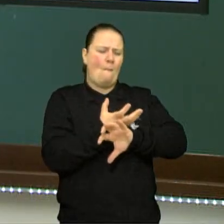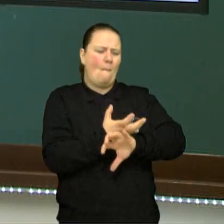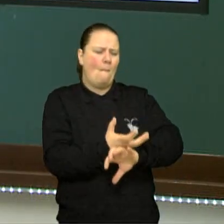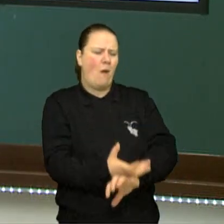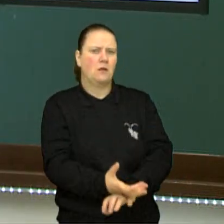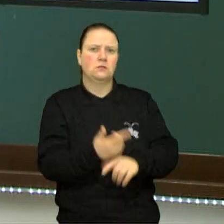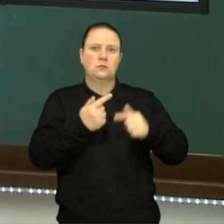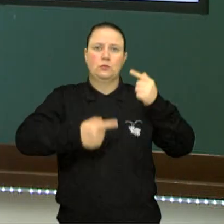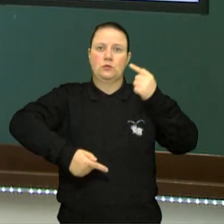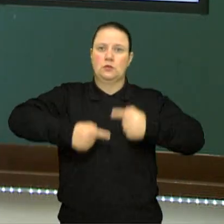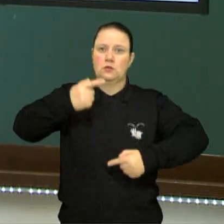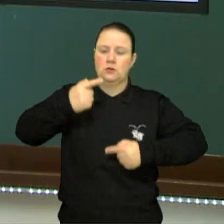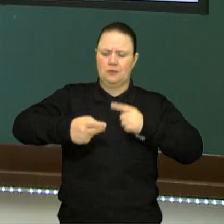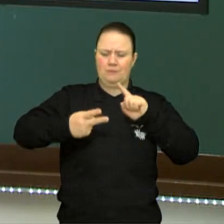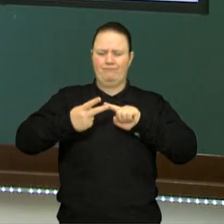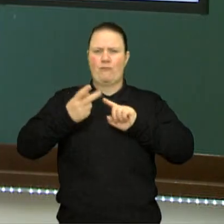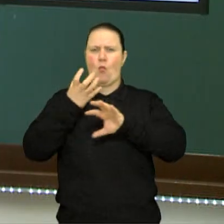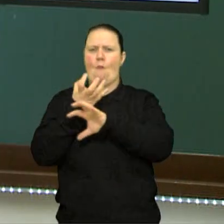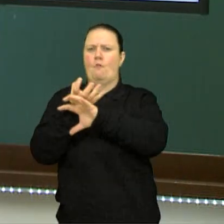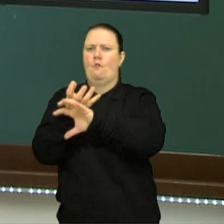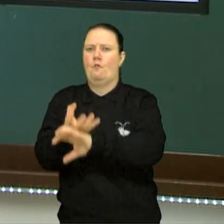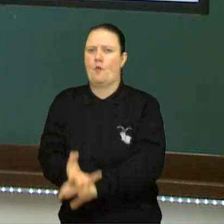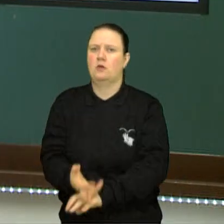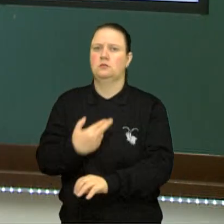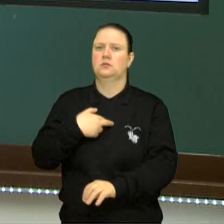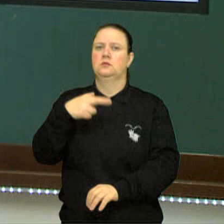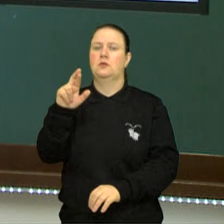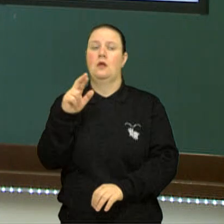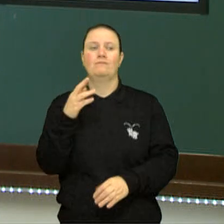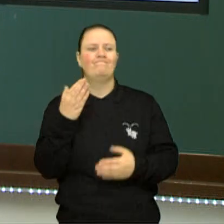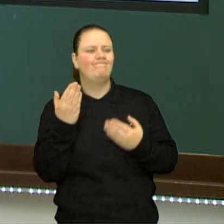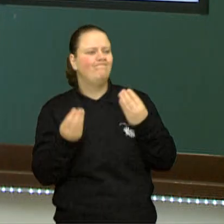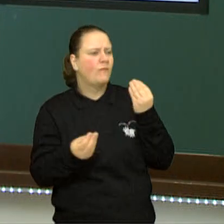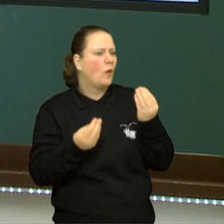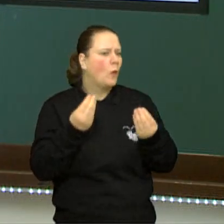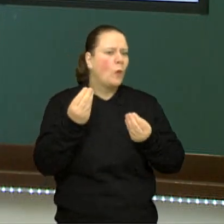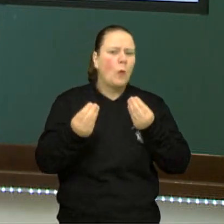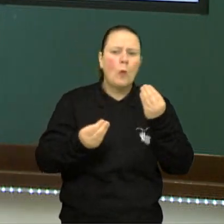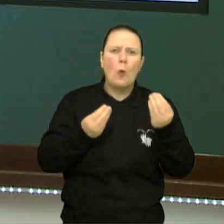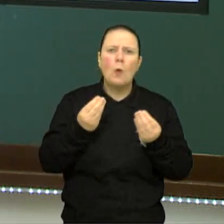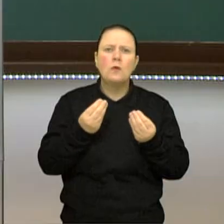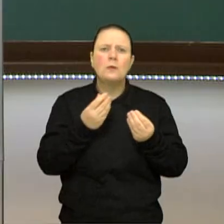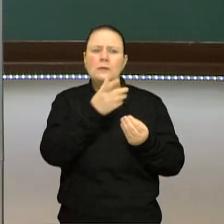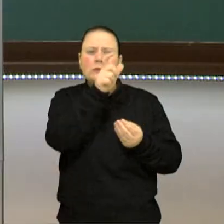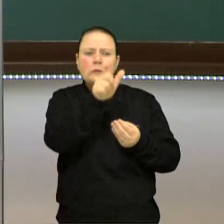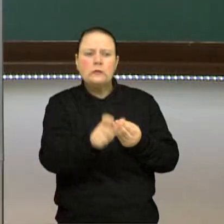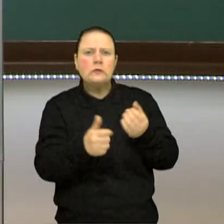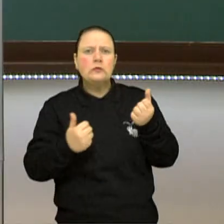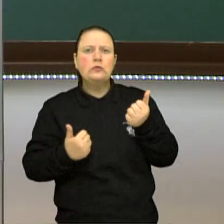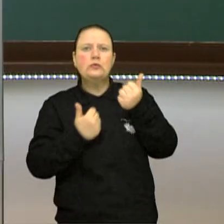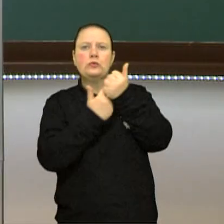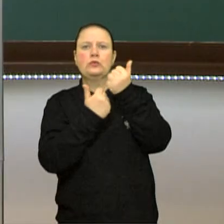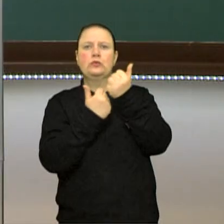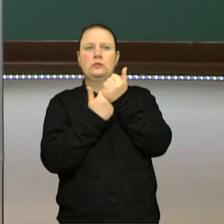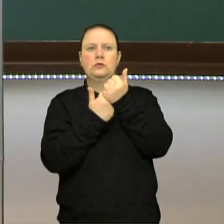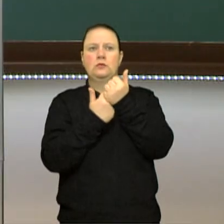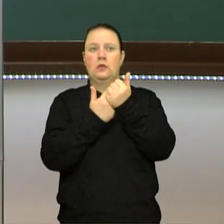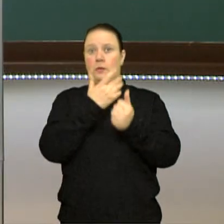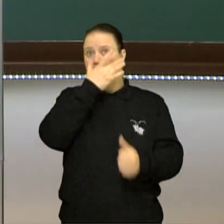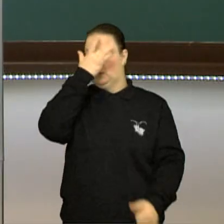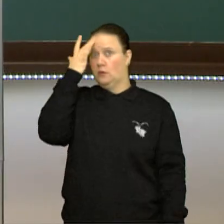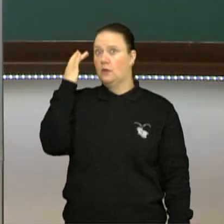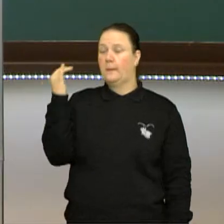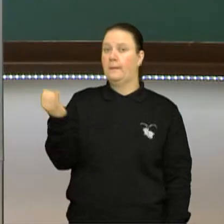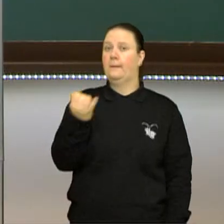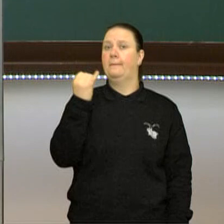e religioso. Ficou naquela. Quem substitui o Maomé? Essa figura central, essa figura importante. Quem tem